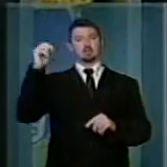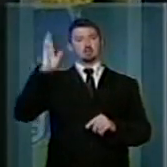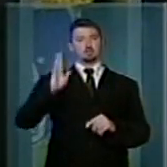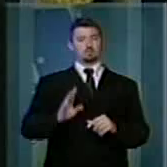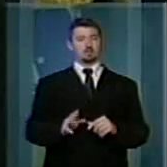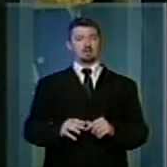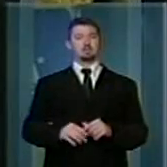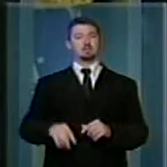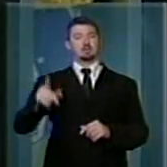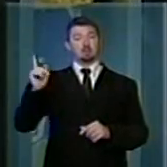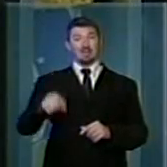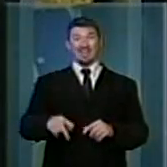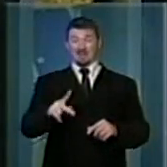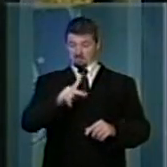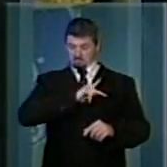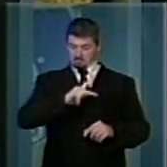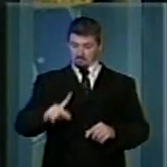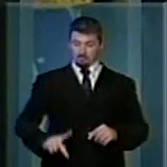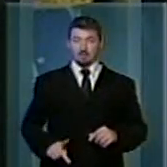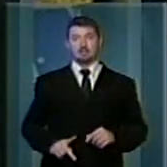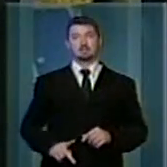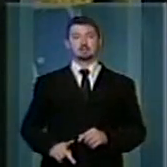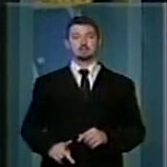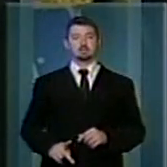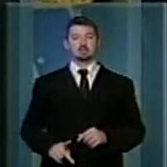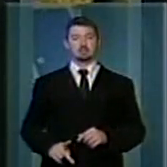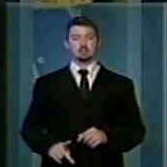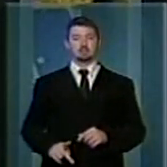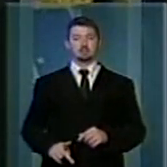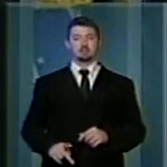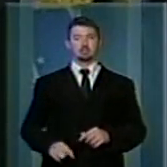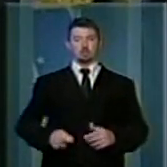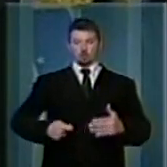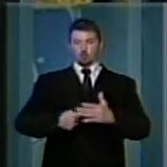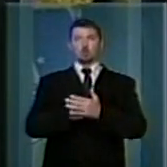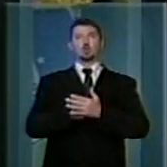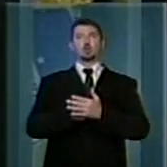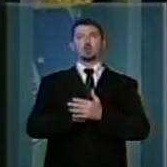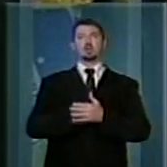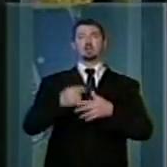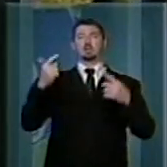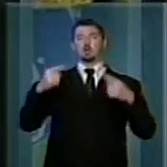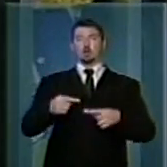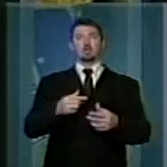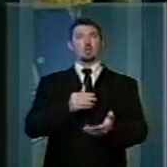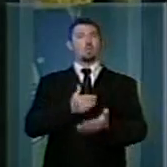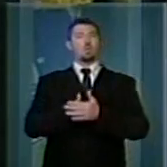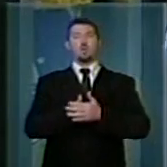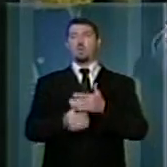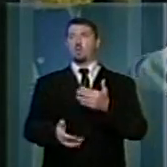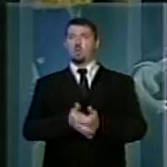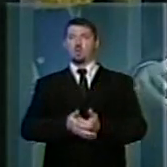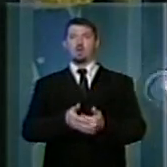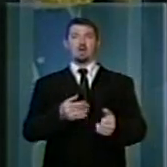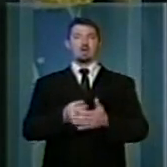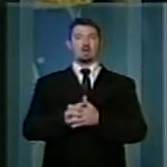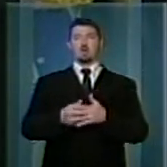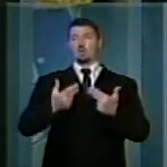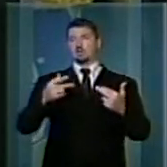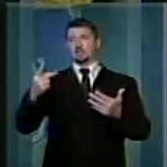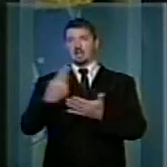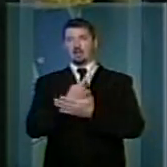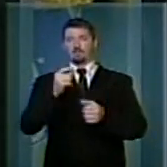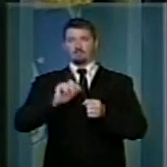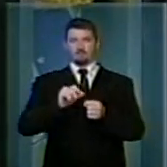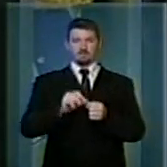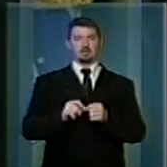brasileira como uma presidenta que é dura contra qualquer ato, contra o mal feito,